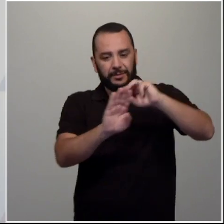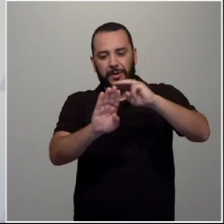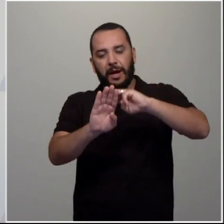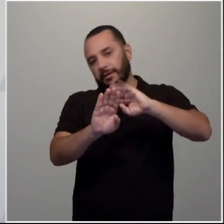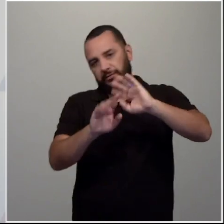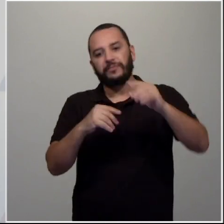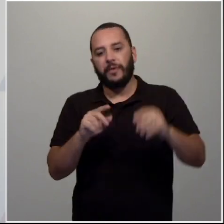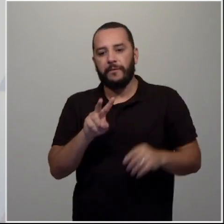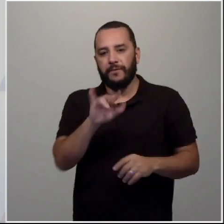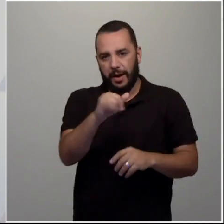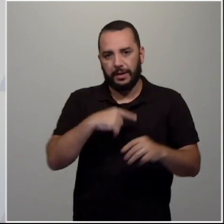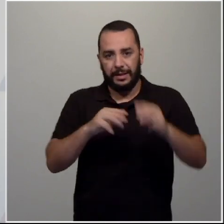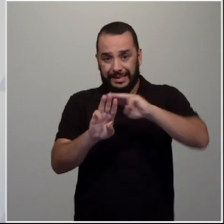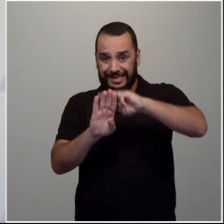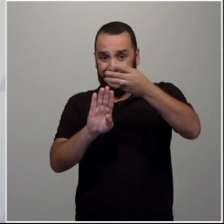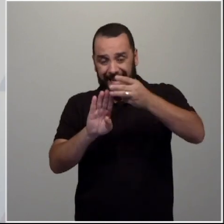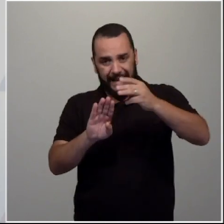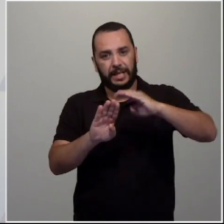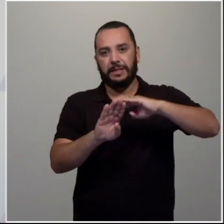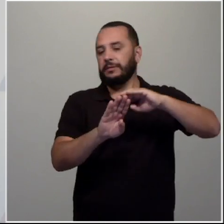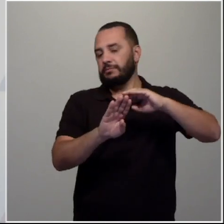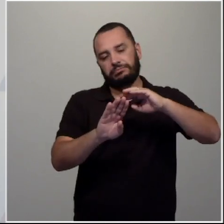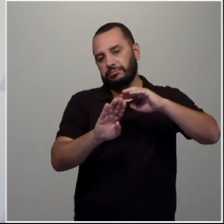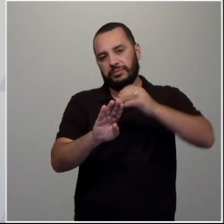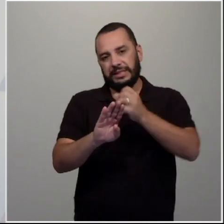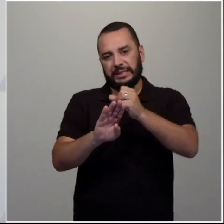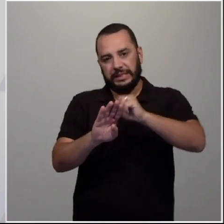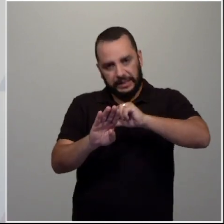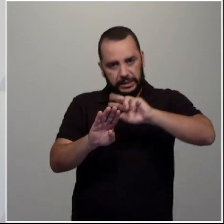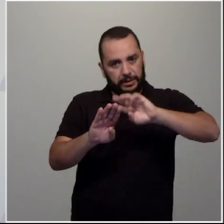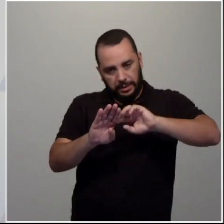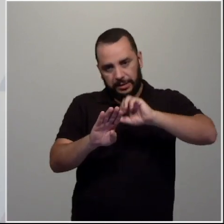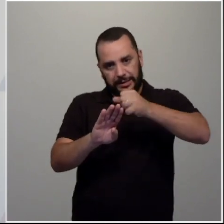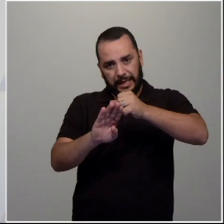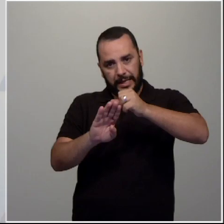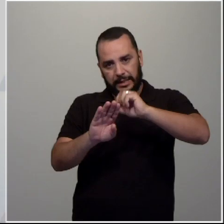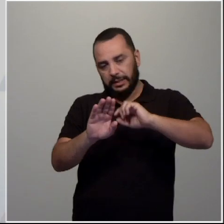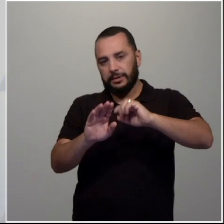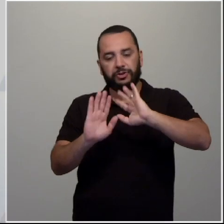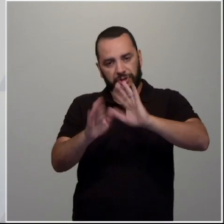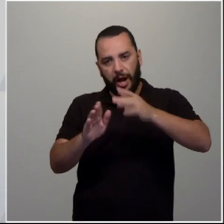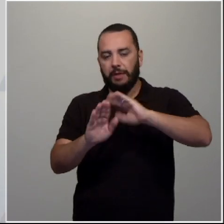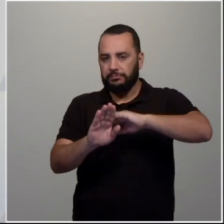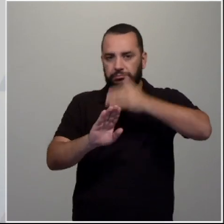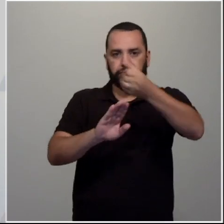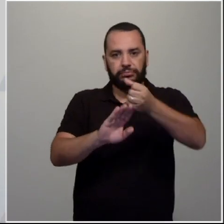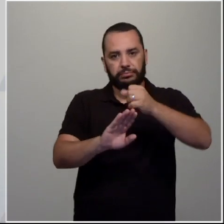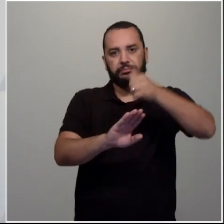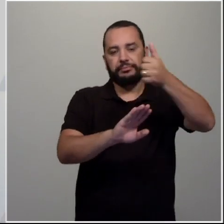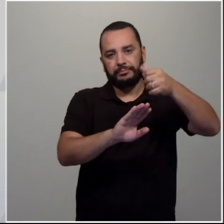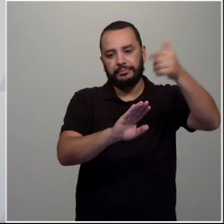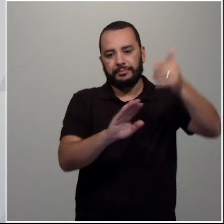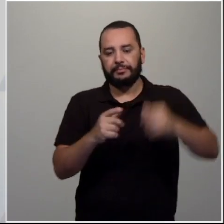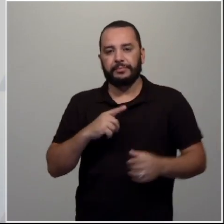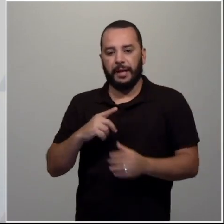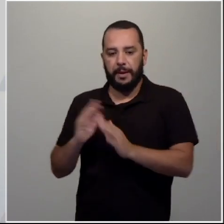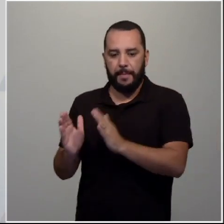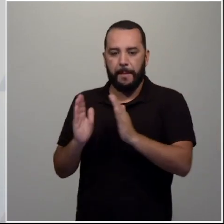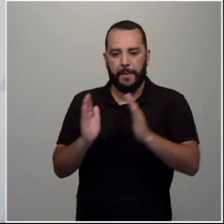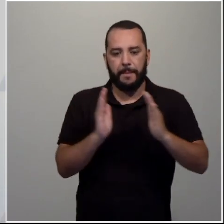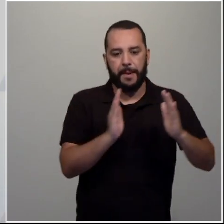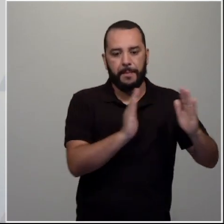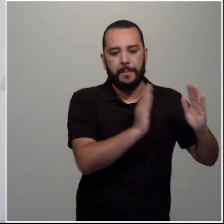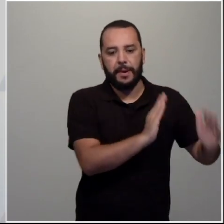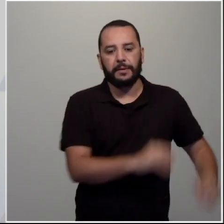em quantidade ainda em relação ao número 1 vão do até o décimo é aquela barra maior cor de laranja ali